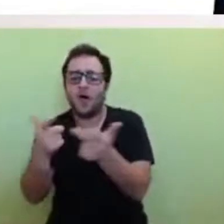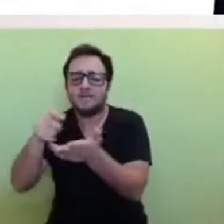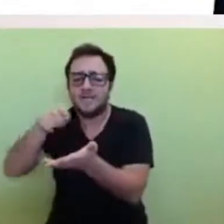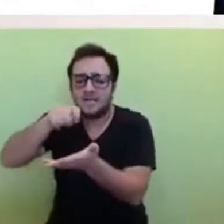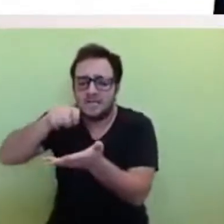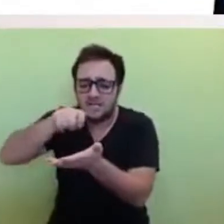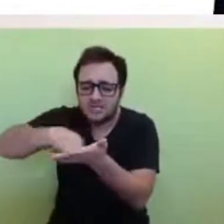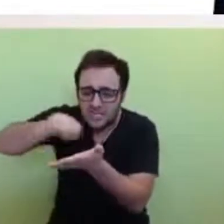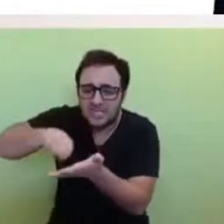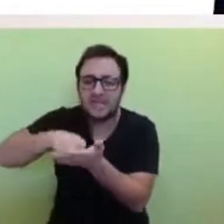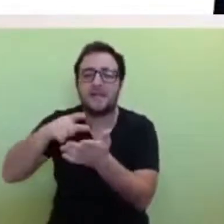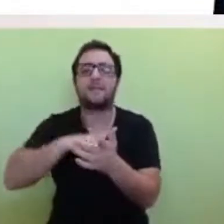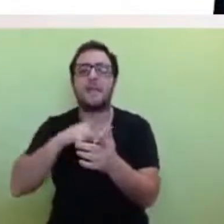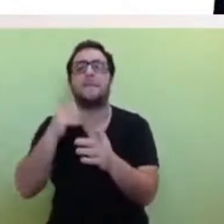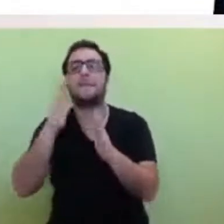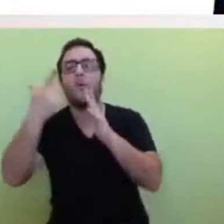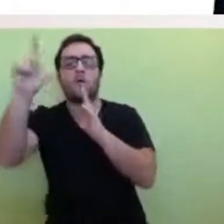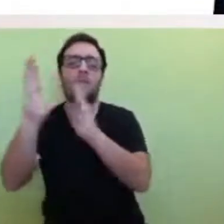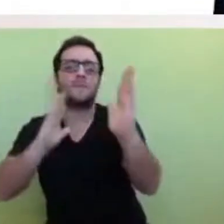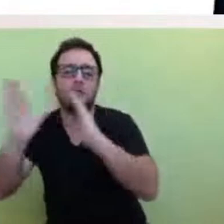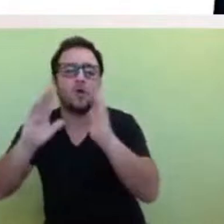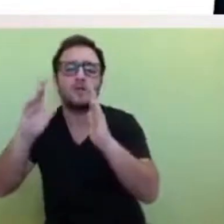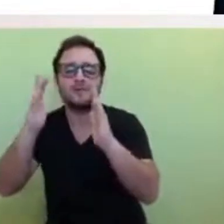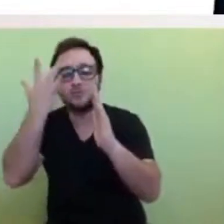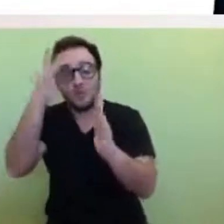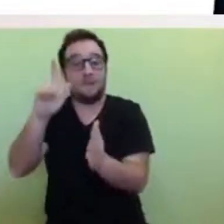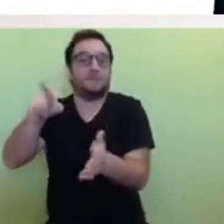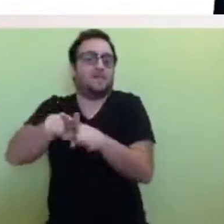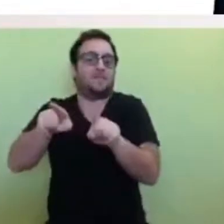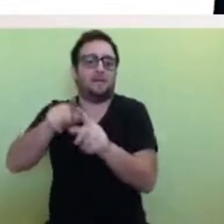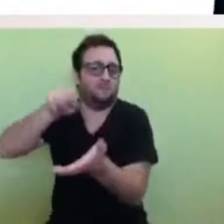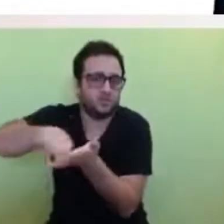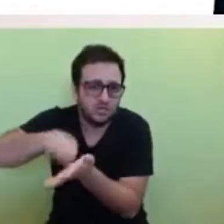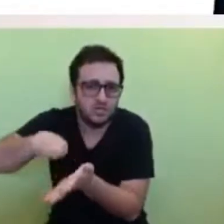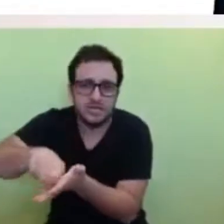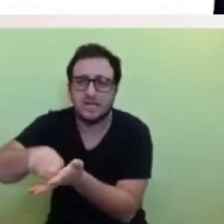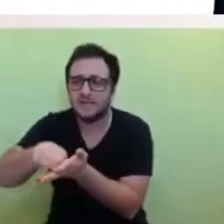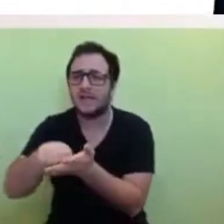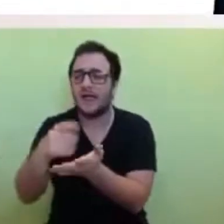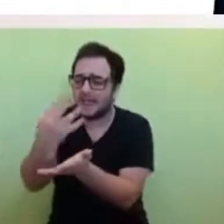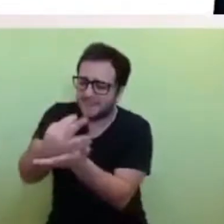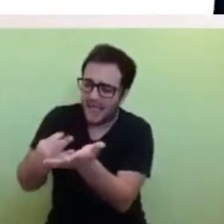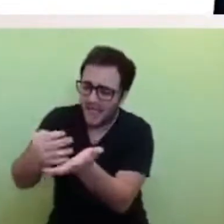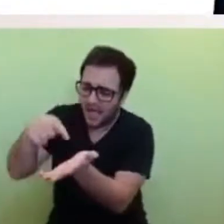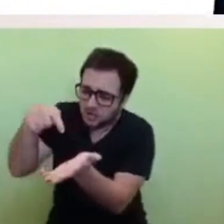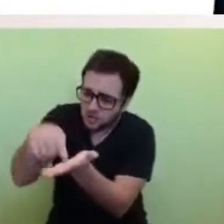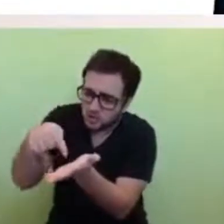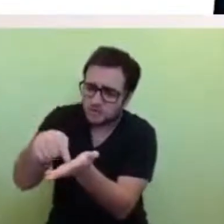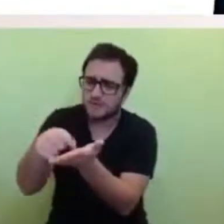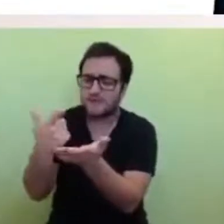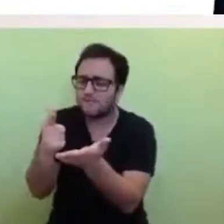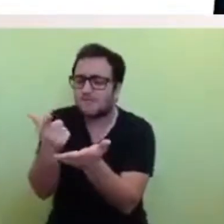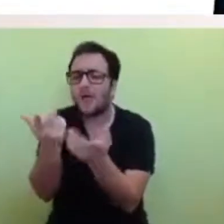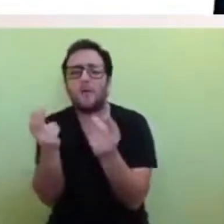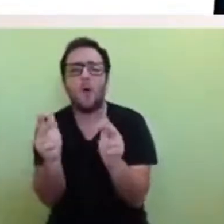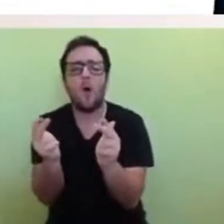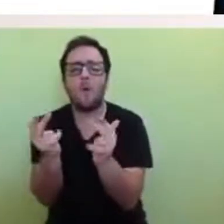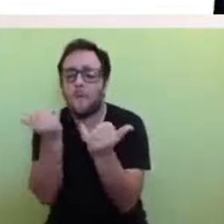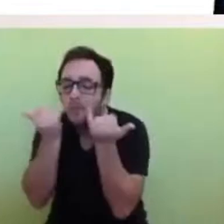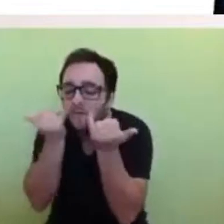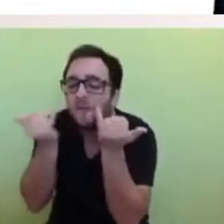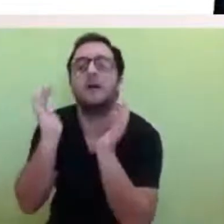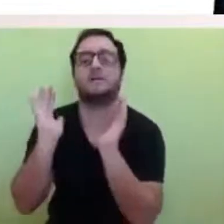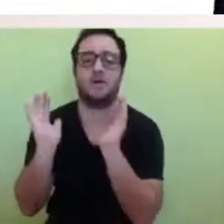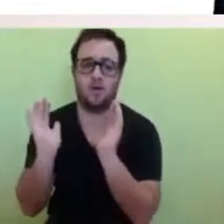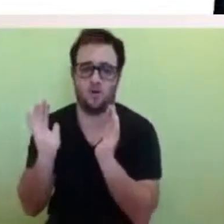sabe quem escreveu, não sabe por que aquela escrita aconteceu. Na fala, nós temos muita